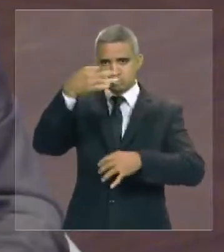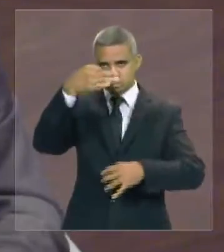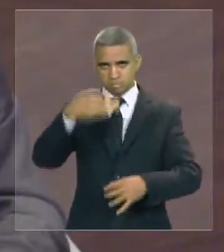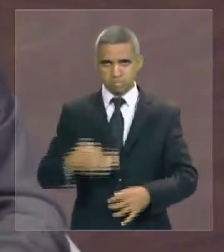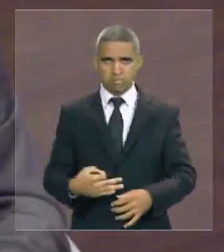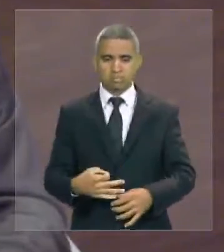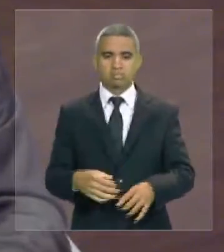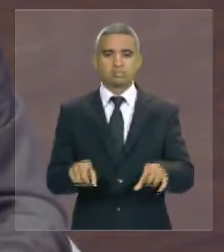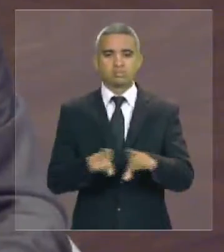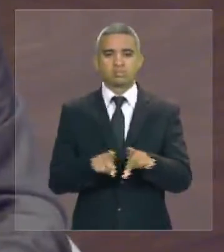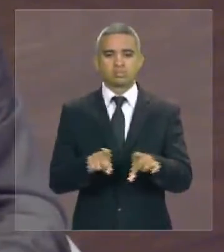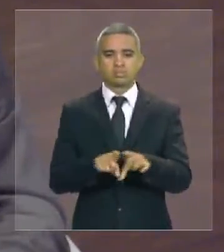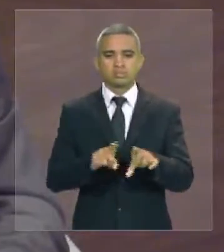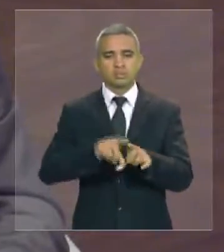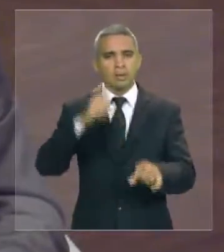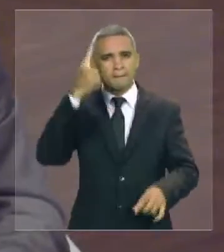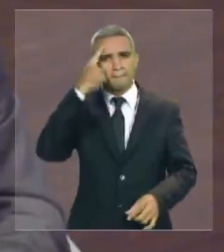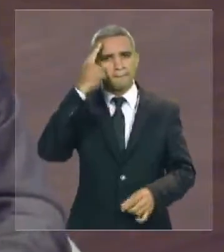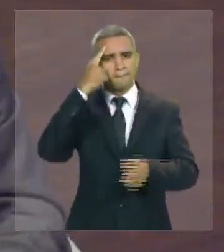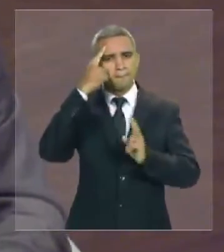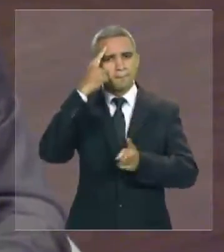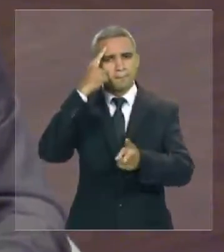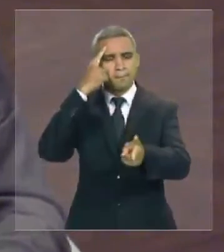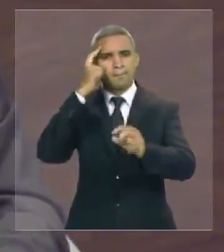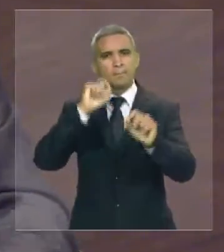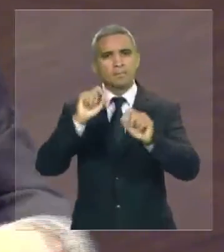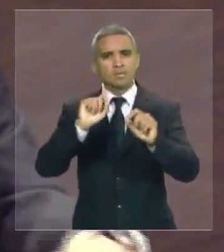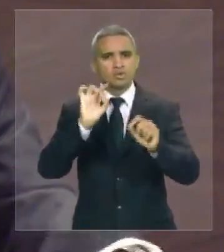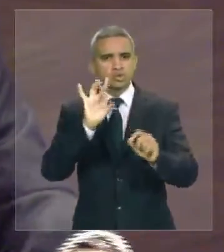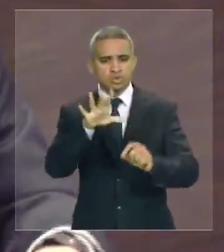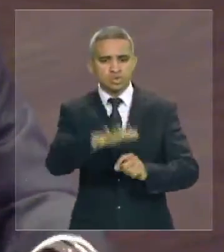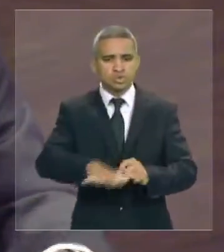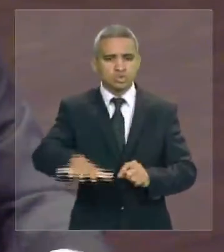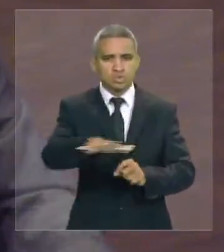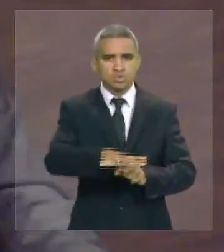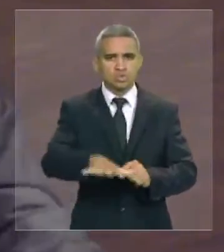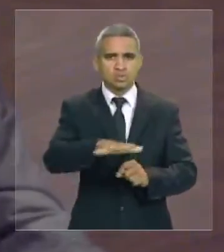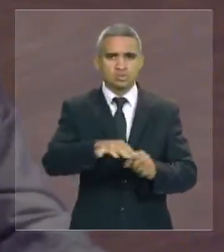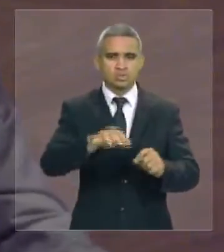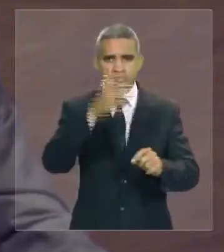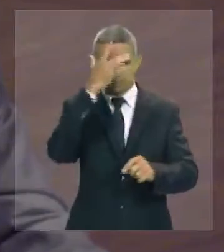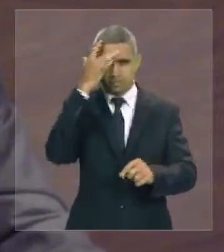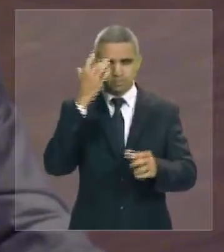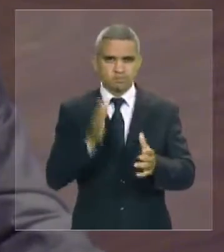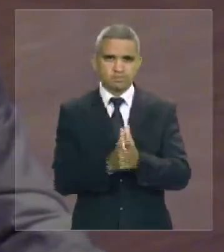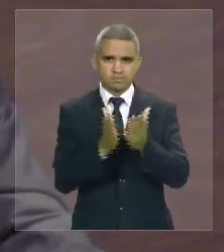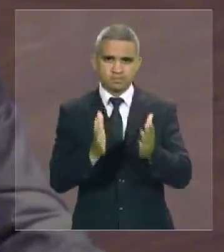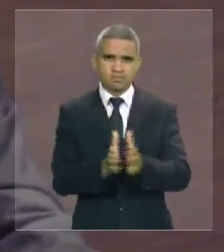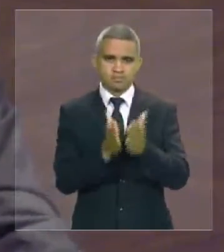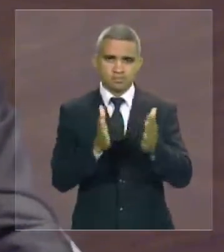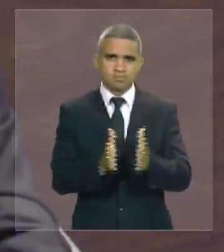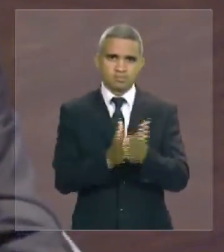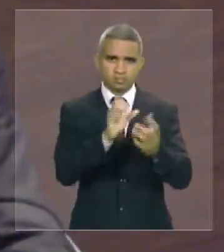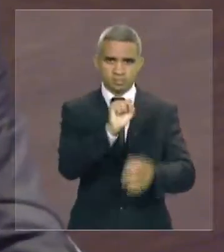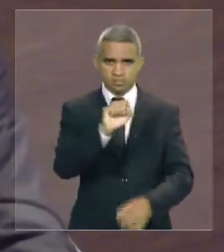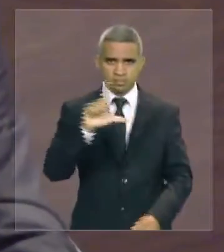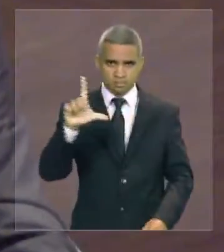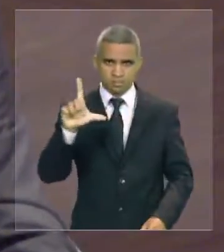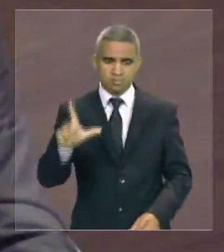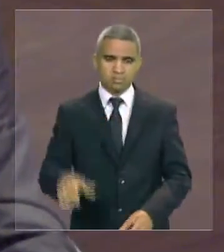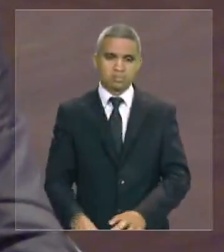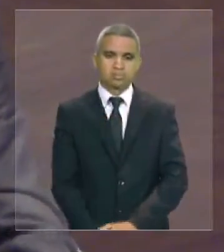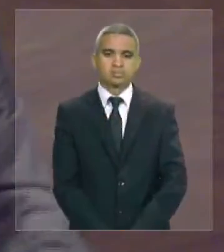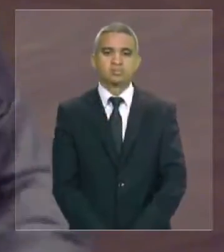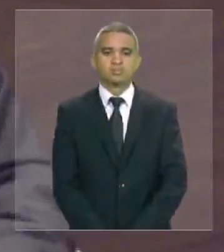que pense sempre na camada mais pobre de São Luís. Mas gostaria